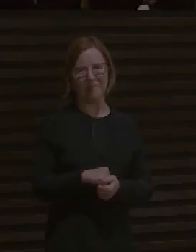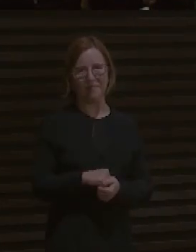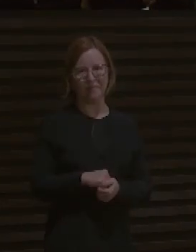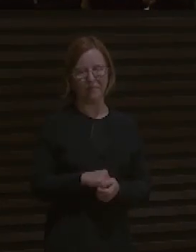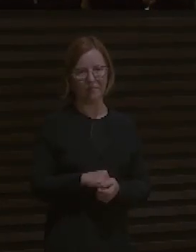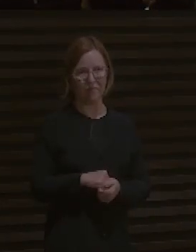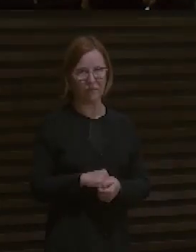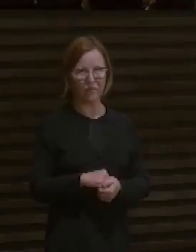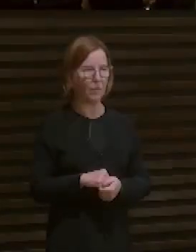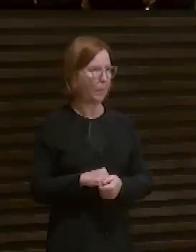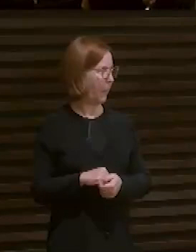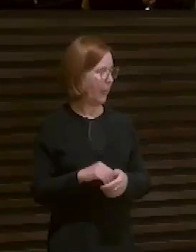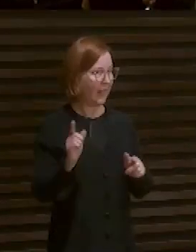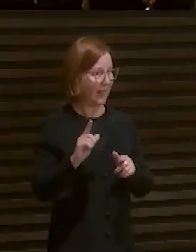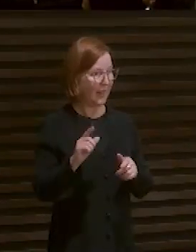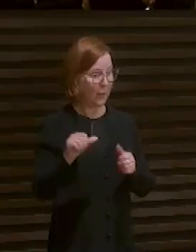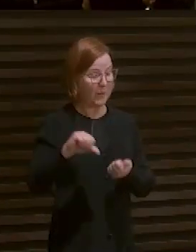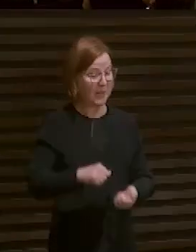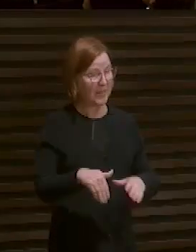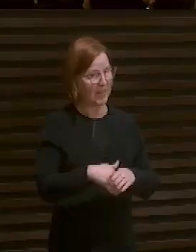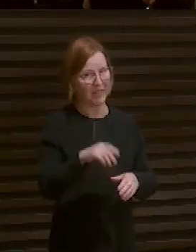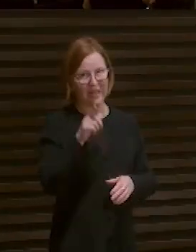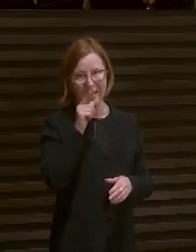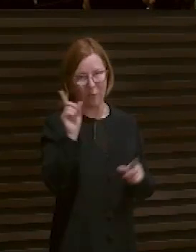não foi batizado em água, meu irmão.